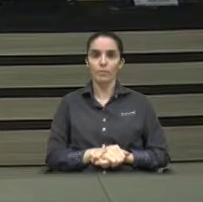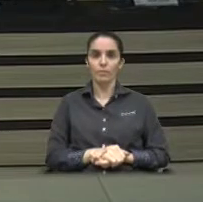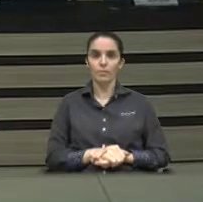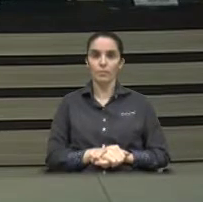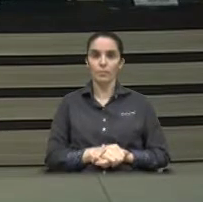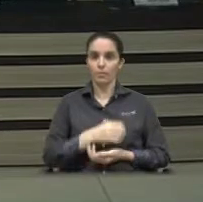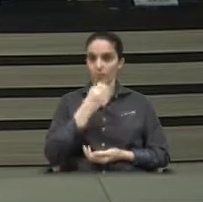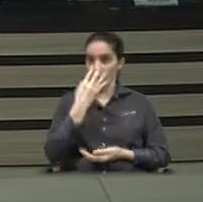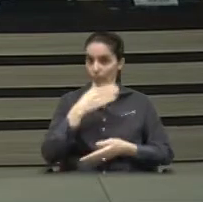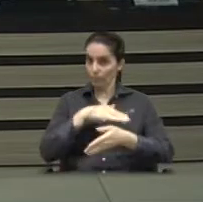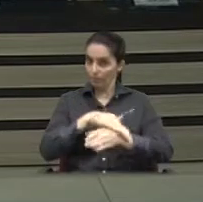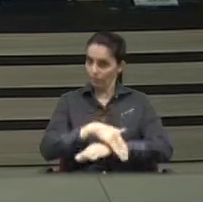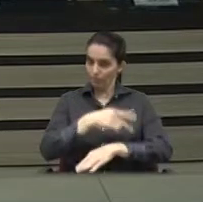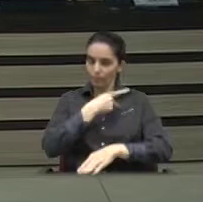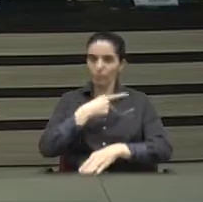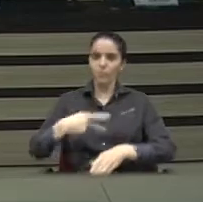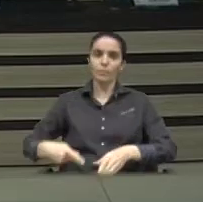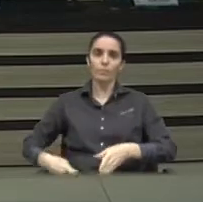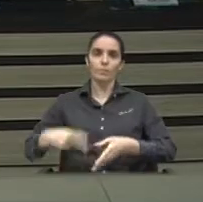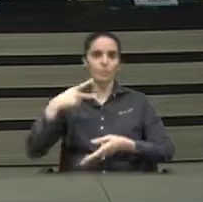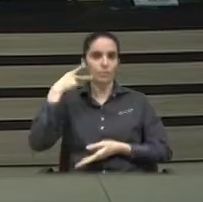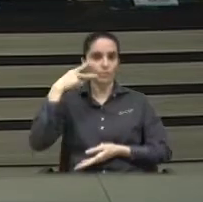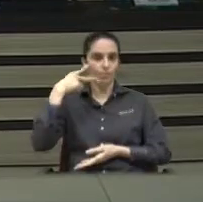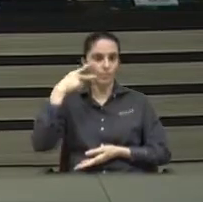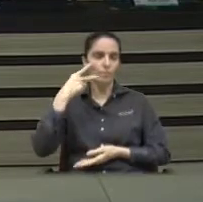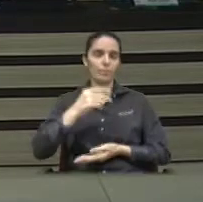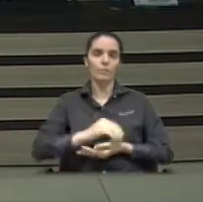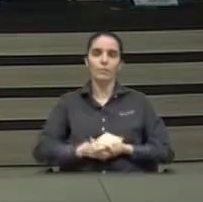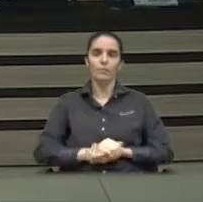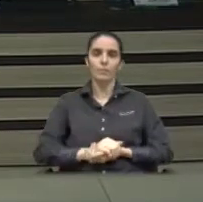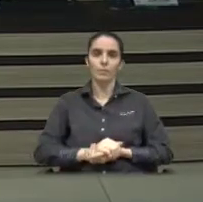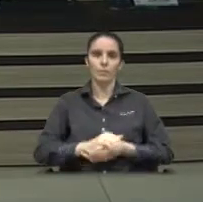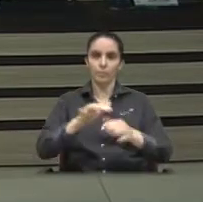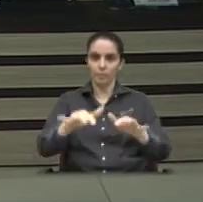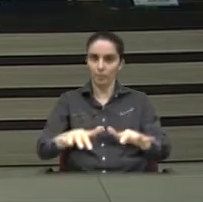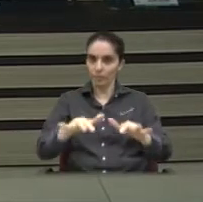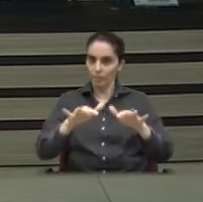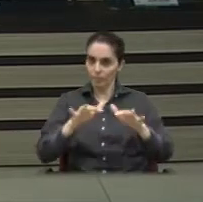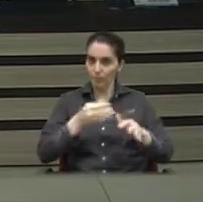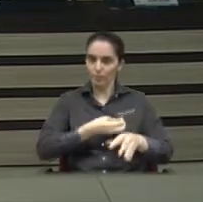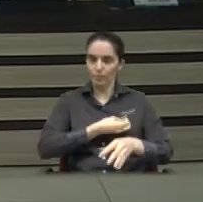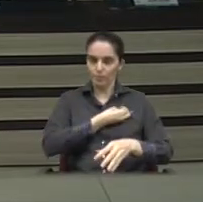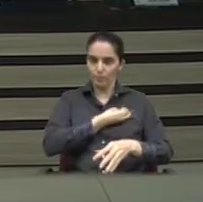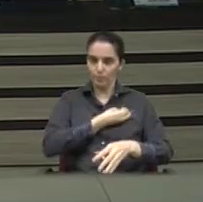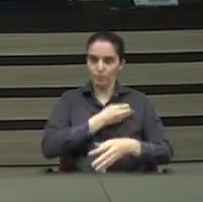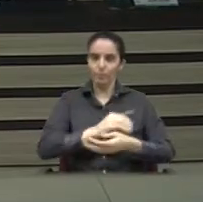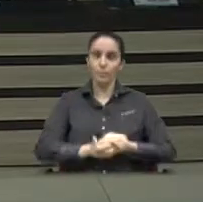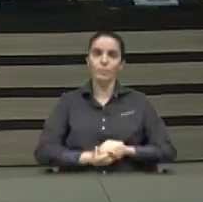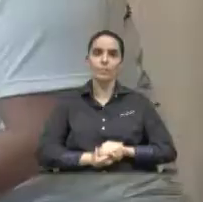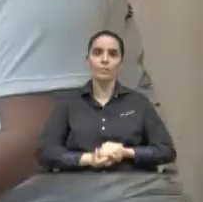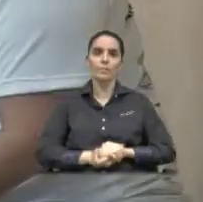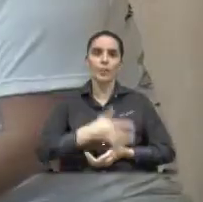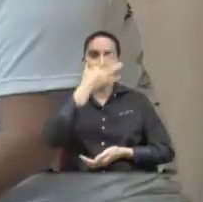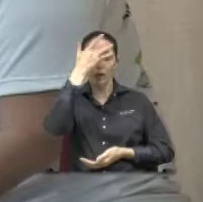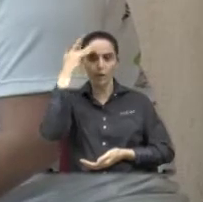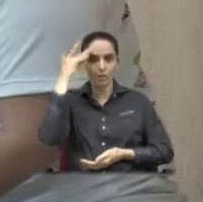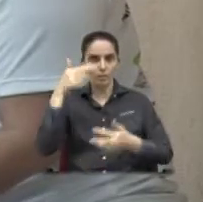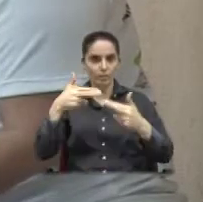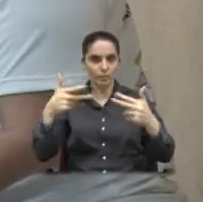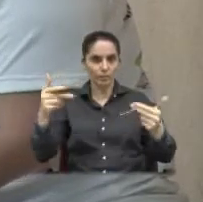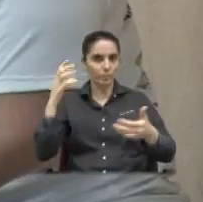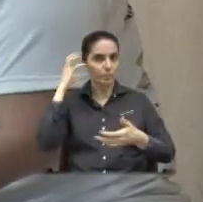Boa noite, senhor presidente, vereadores, vereadoras, público presente, demais ouvintes da